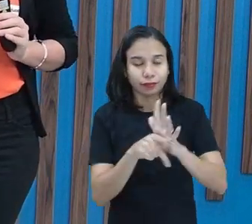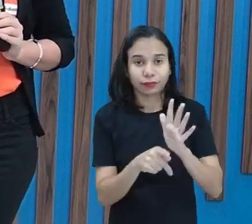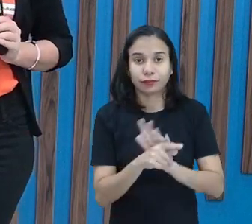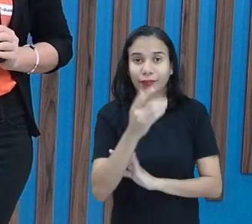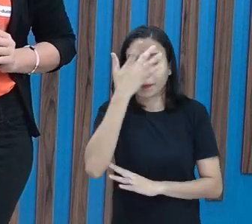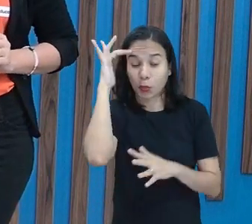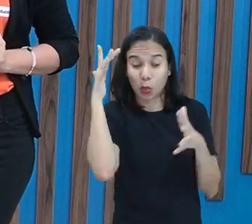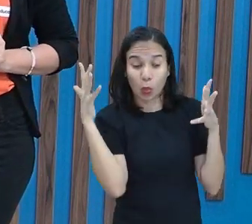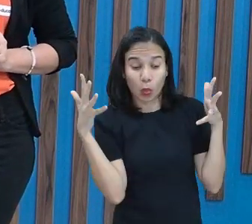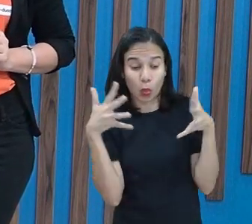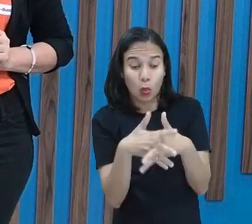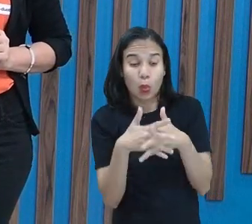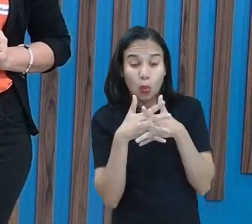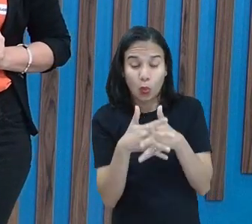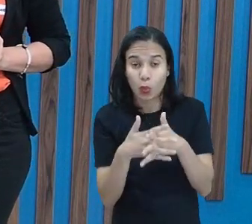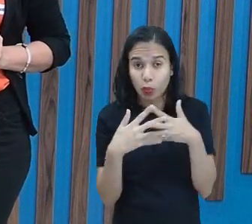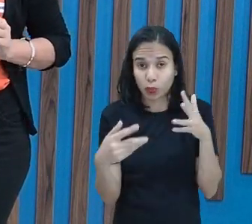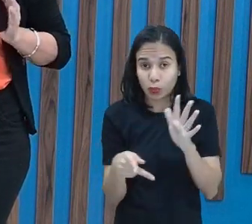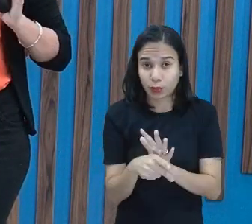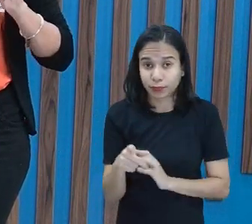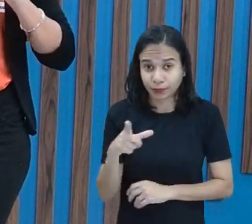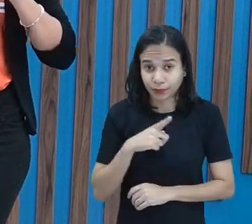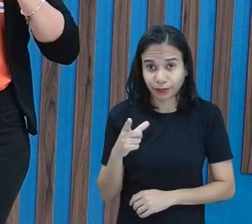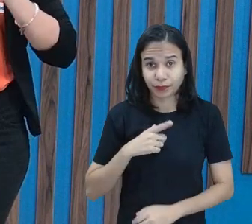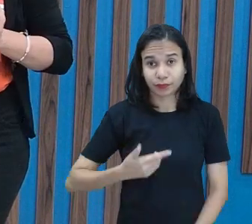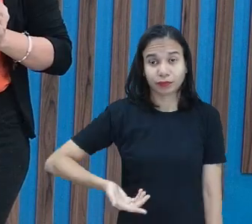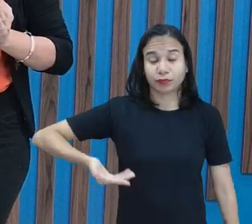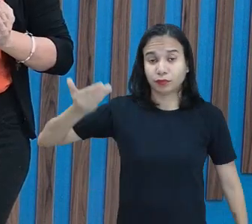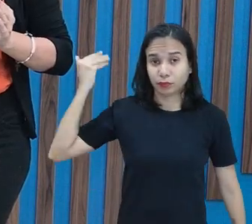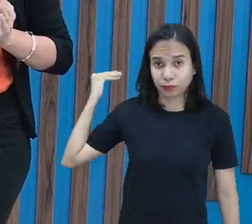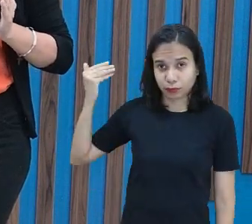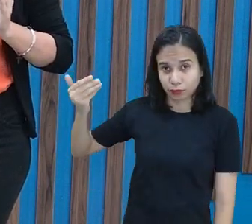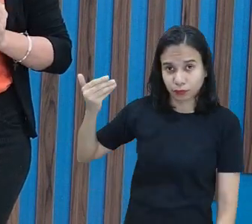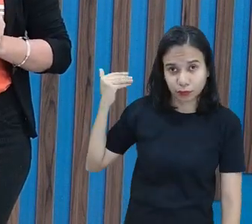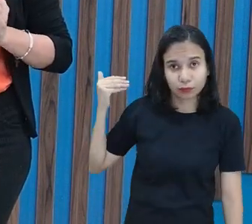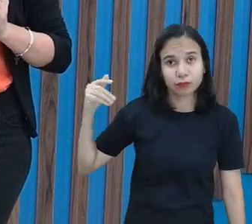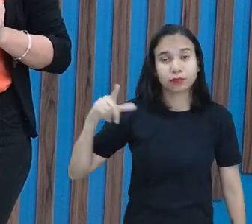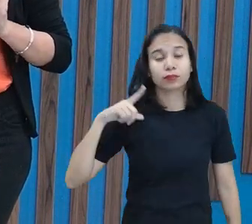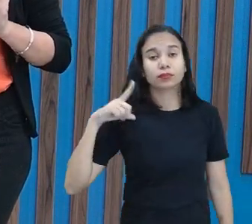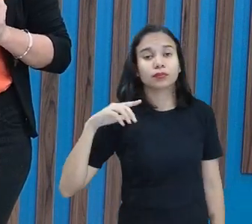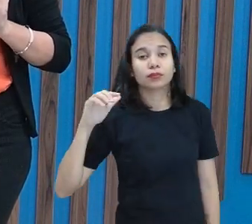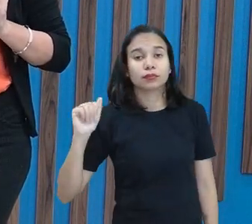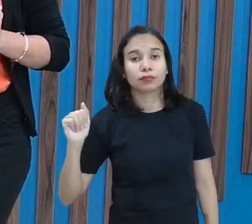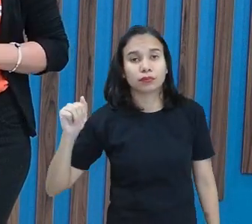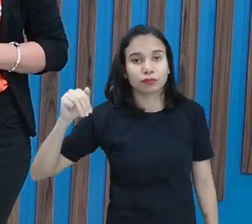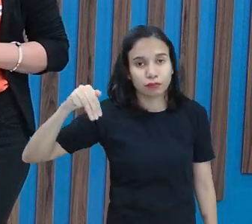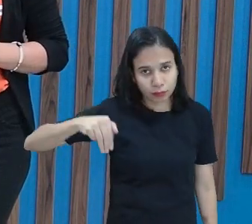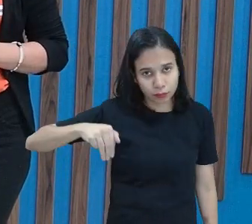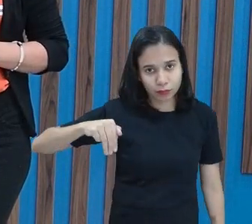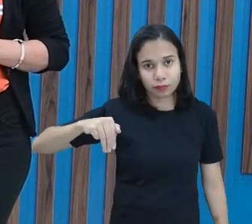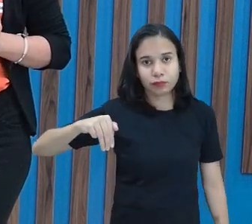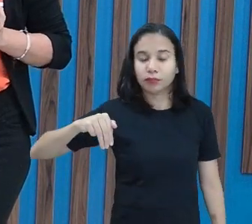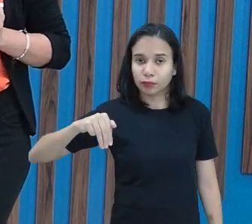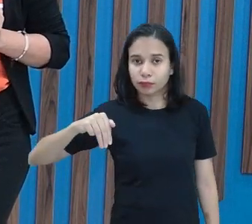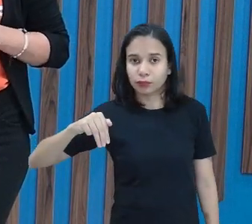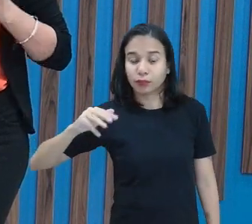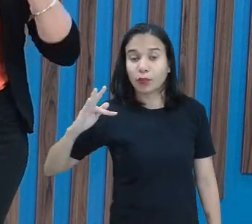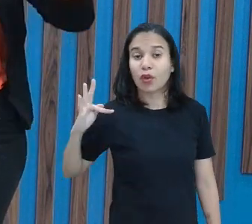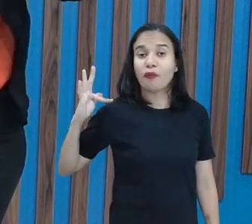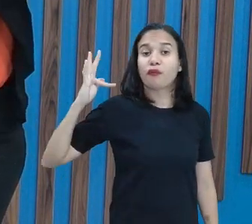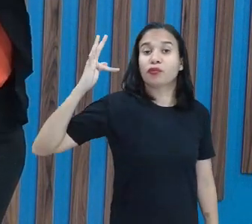muita gente confunde isso, tá? No passado, eu termino com AM.